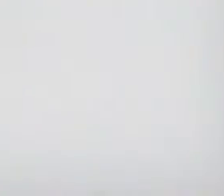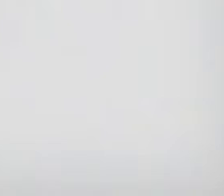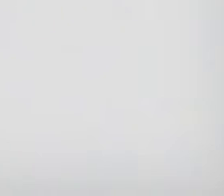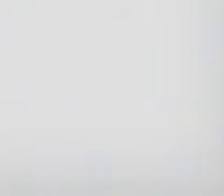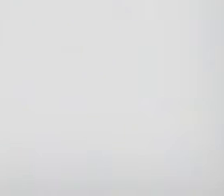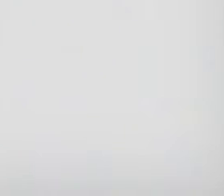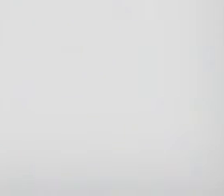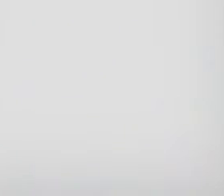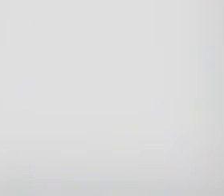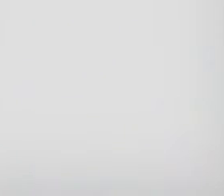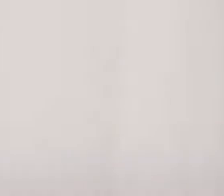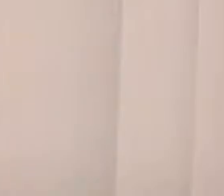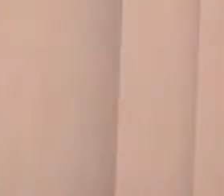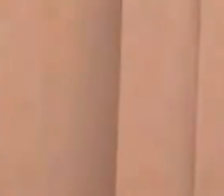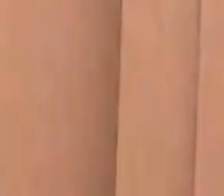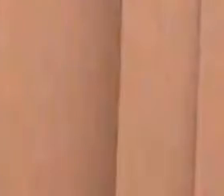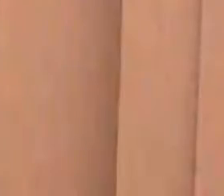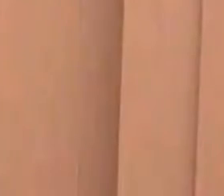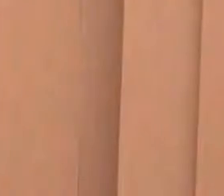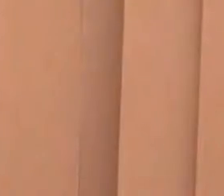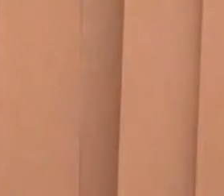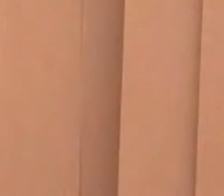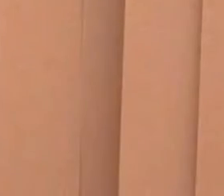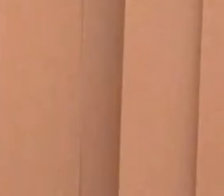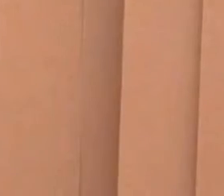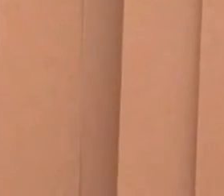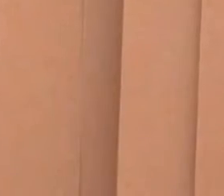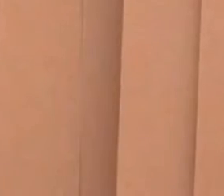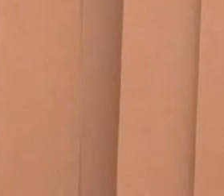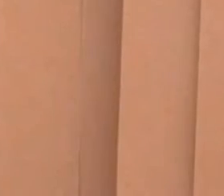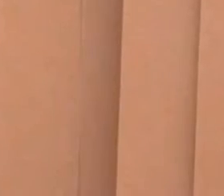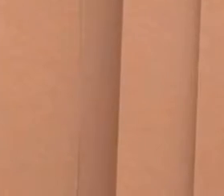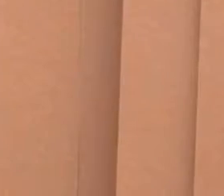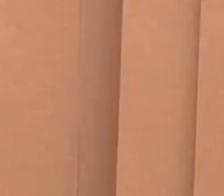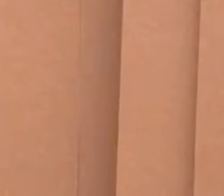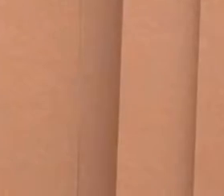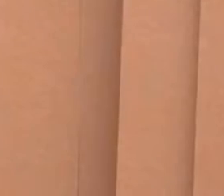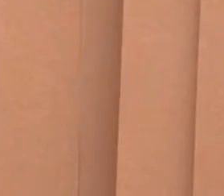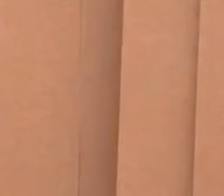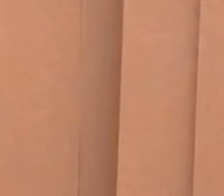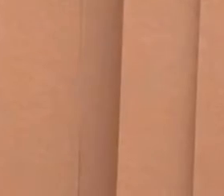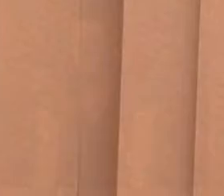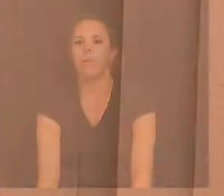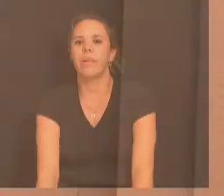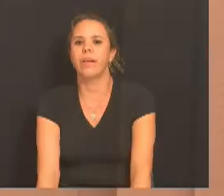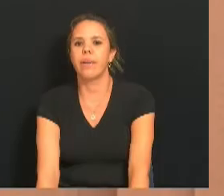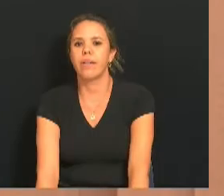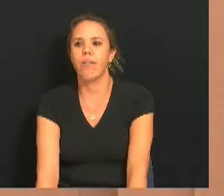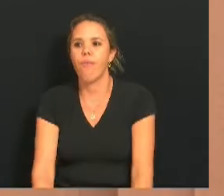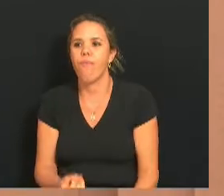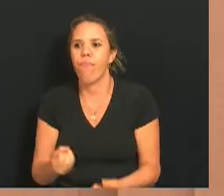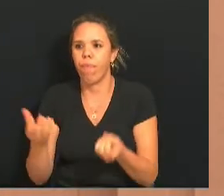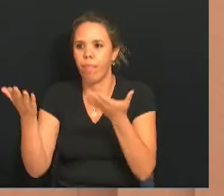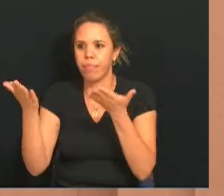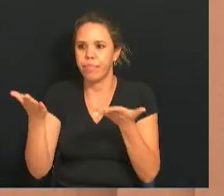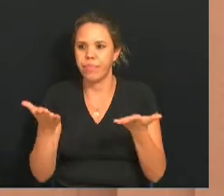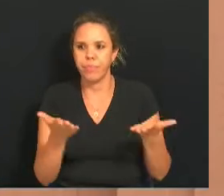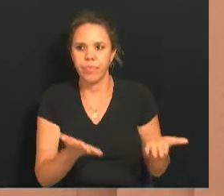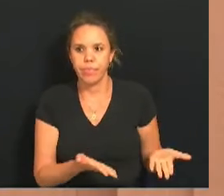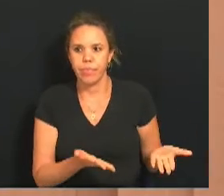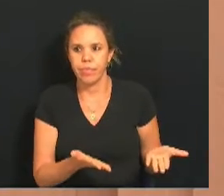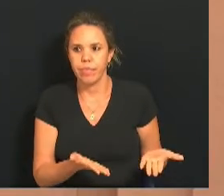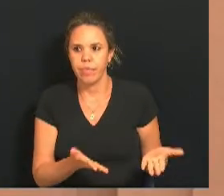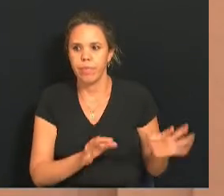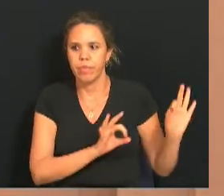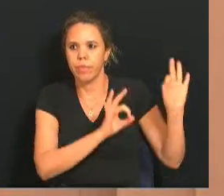TV Câmara, Campinas. Olá, muito boa tarde para você. Seja bem-vindo, seja bem-vinda, você que